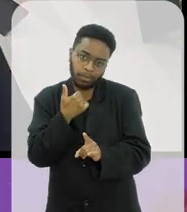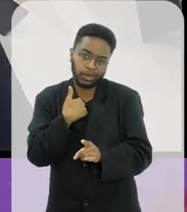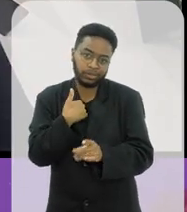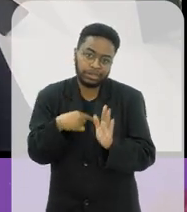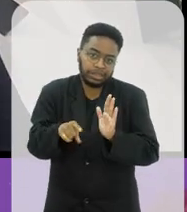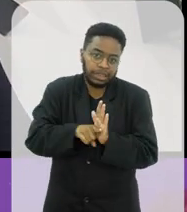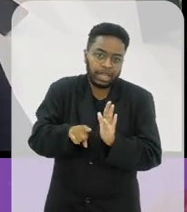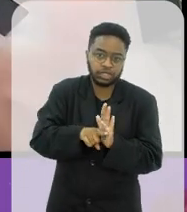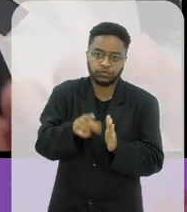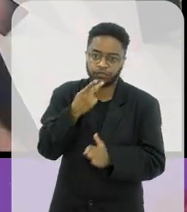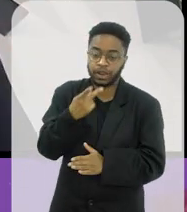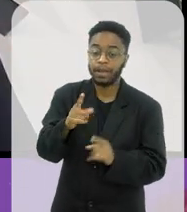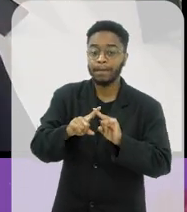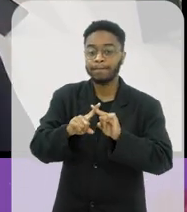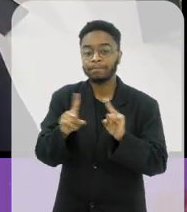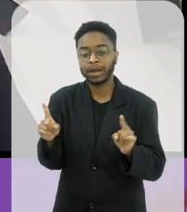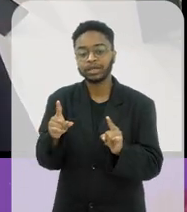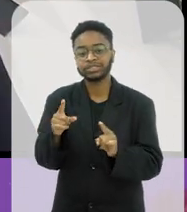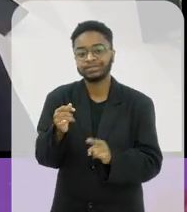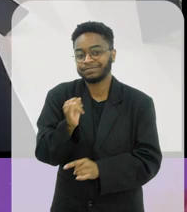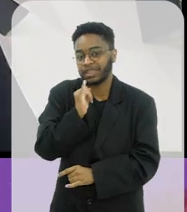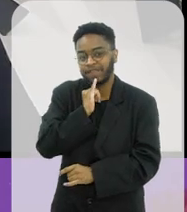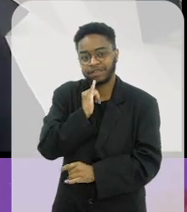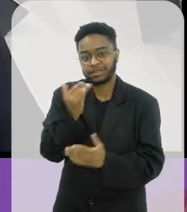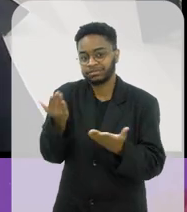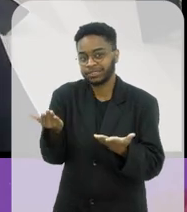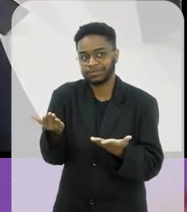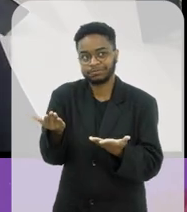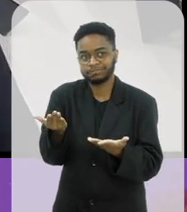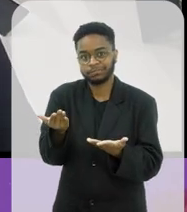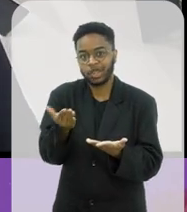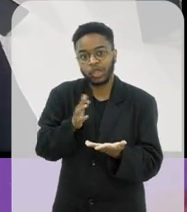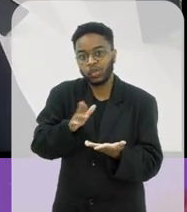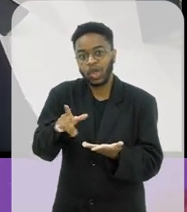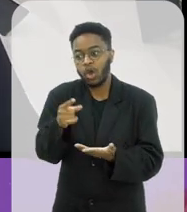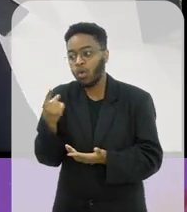tão pessimista, mas é porque, infelizmente, não foi